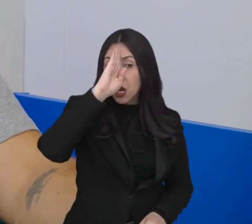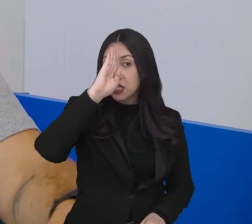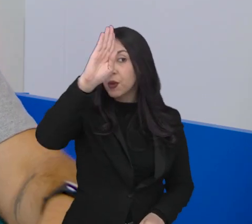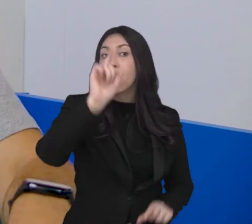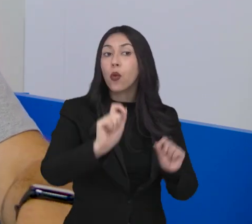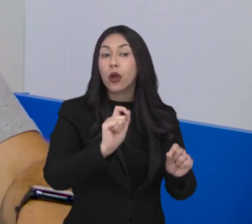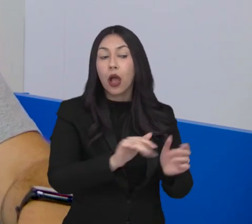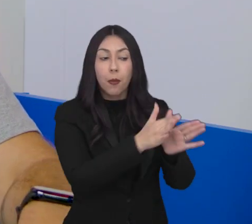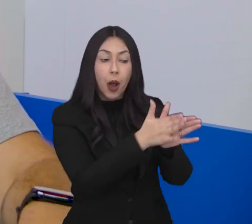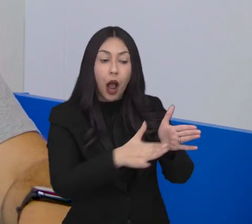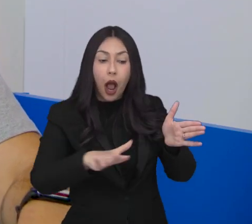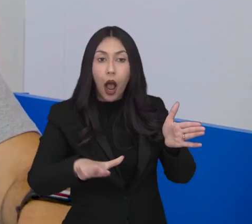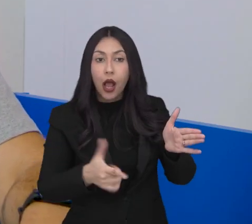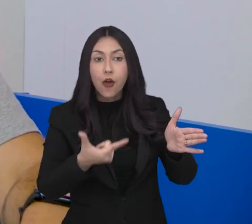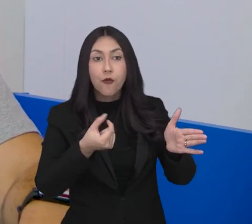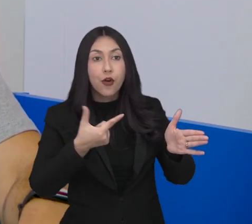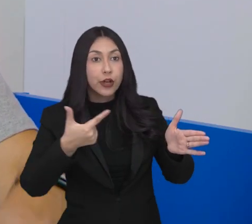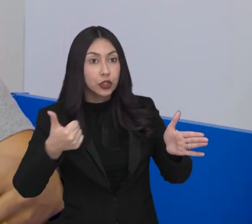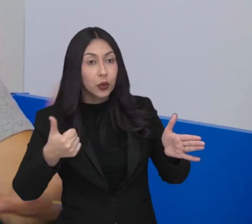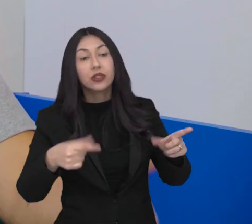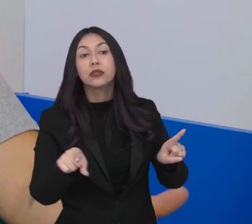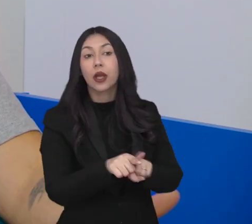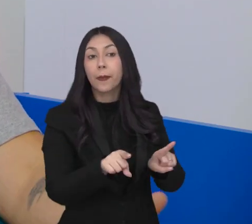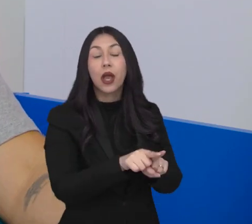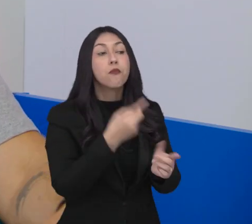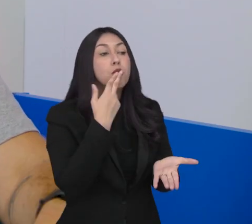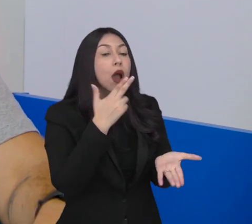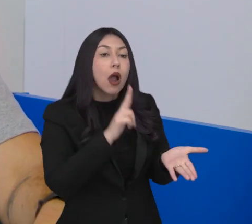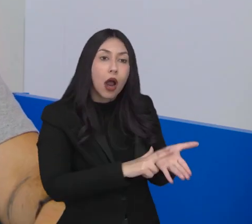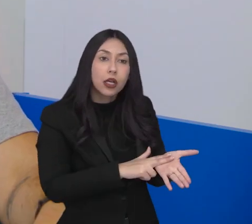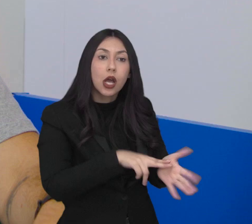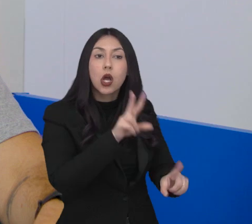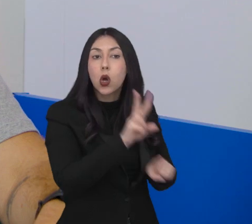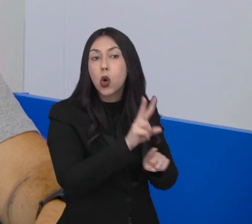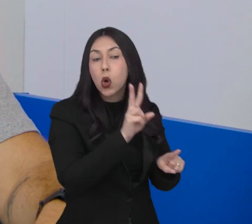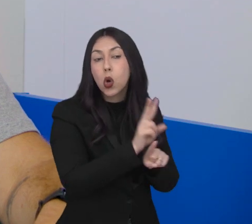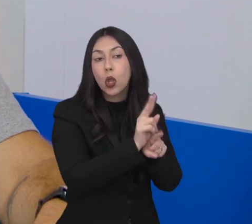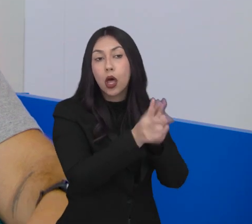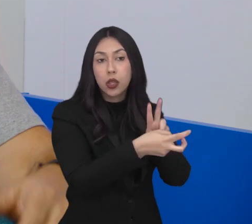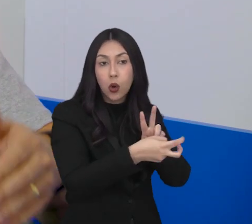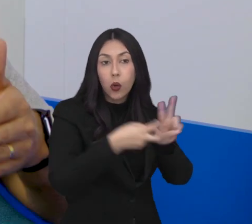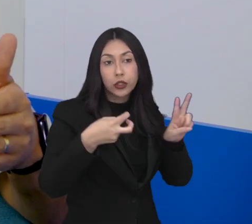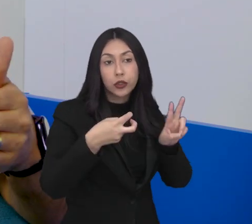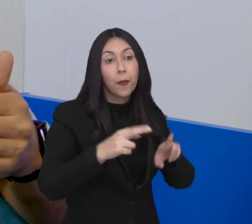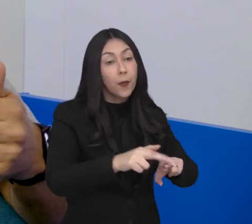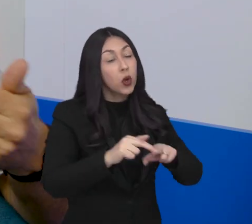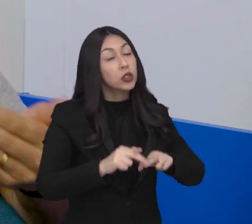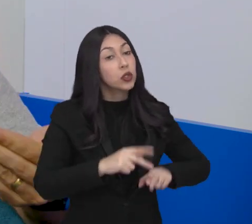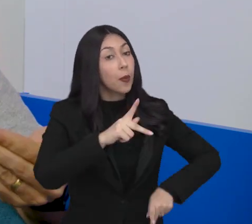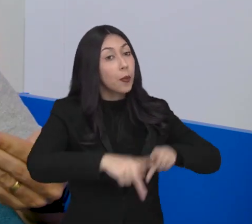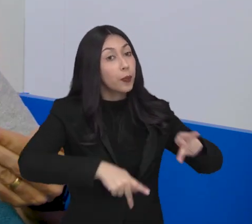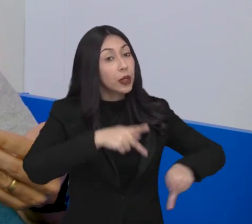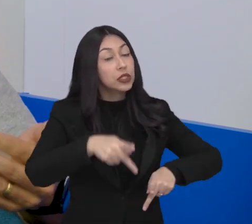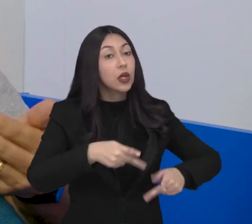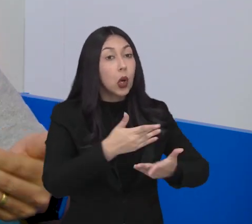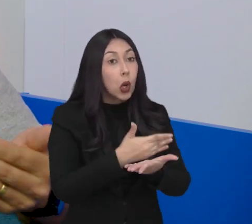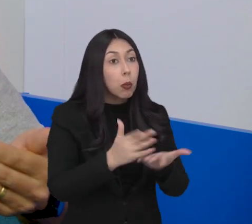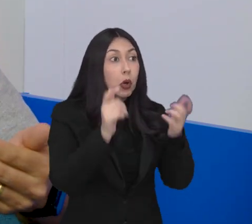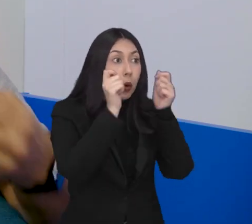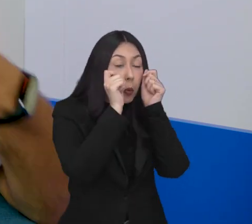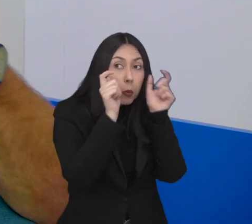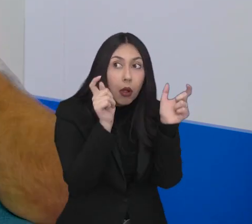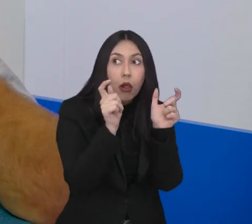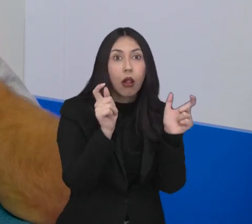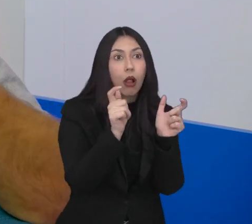21, foi a relação com os povos indígenas, a Carta aos Povos, né? Então, a população começou a se voltar um pouco mais para essa